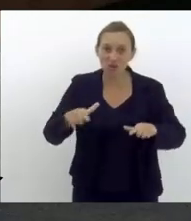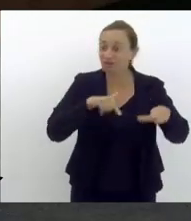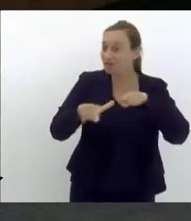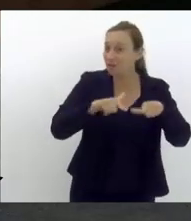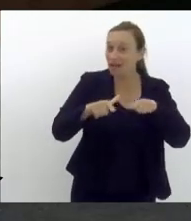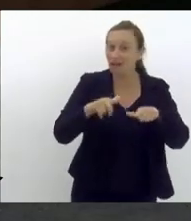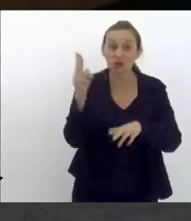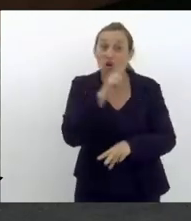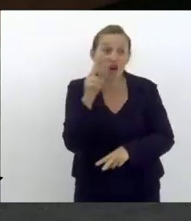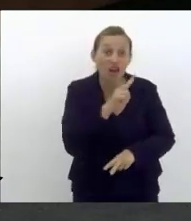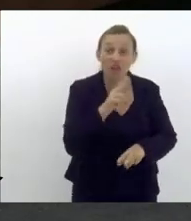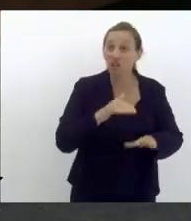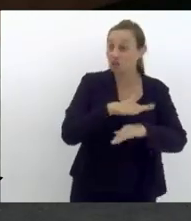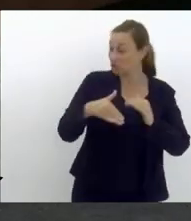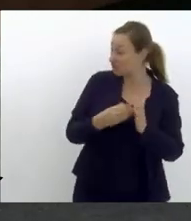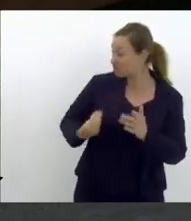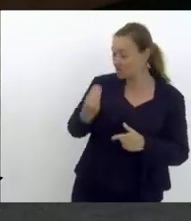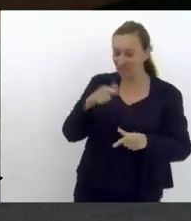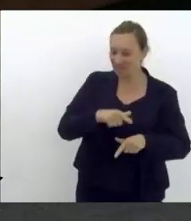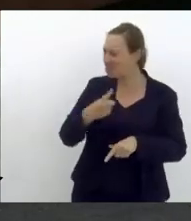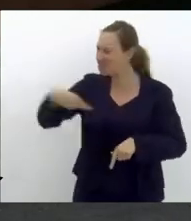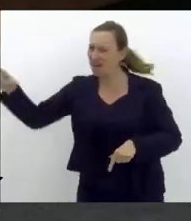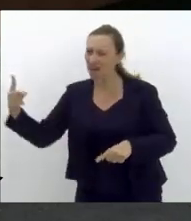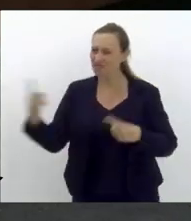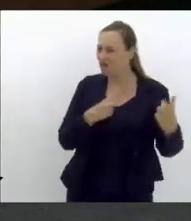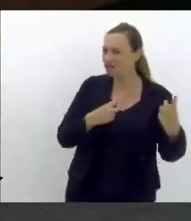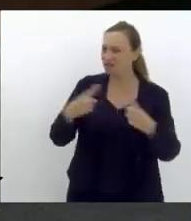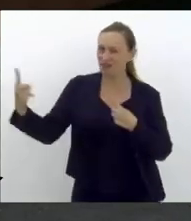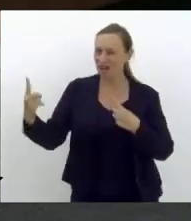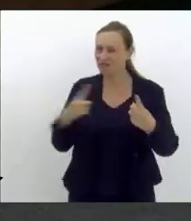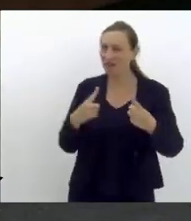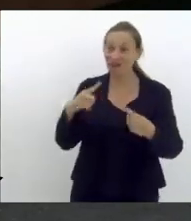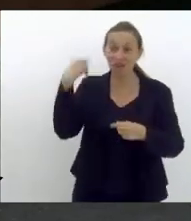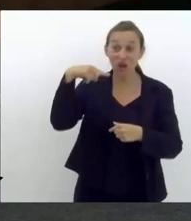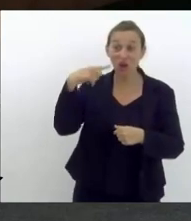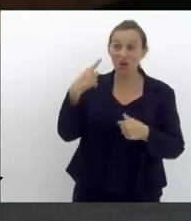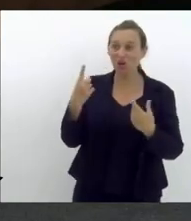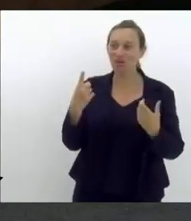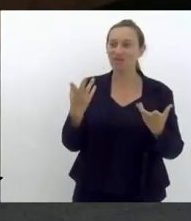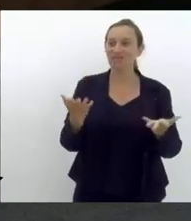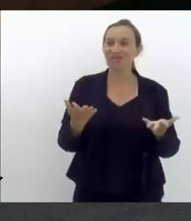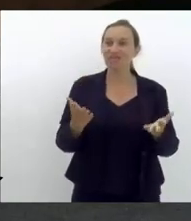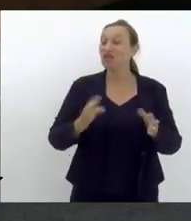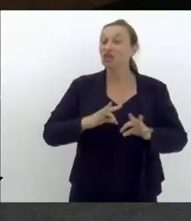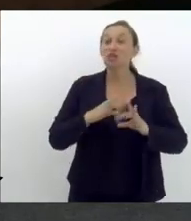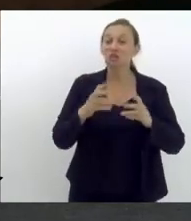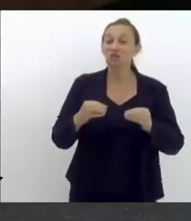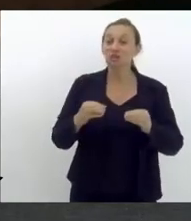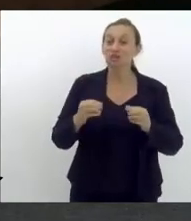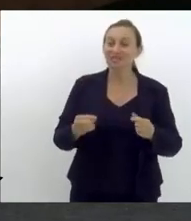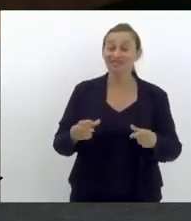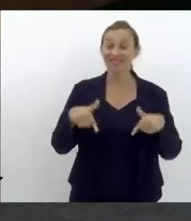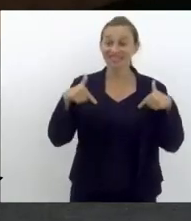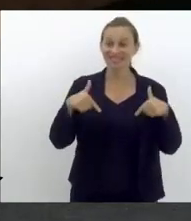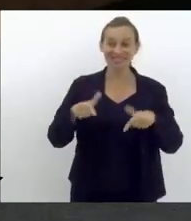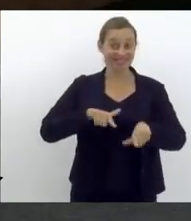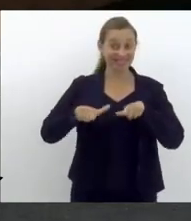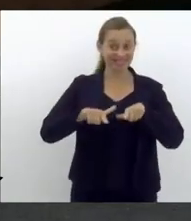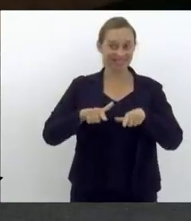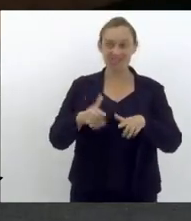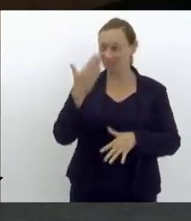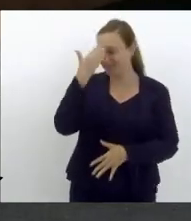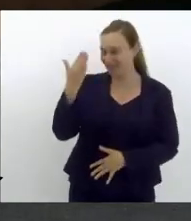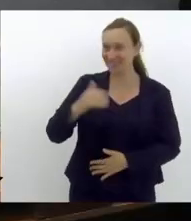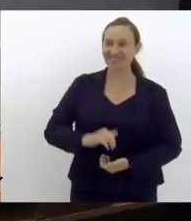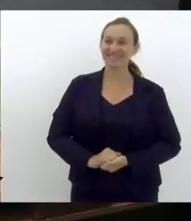Estão todos aqui presentes vão voltam advogados Estão Loucos hoje tá todo mundo de cara limpa e trabalhando muito